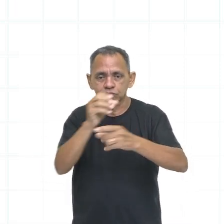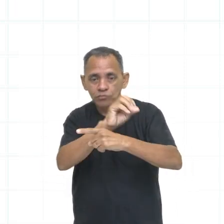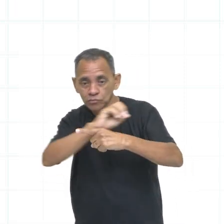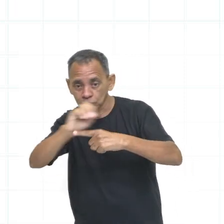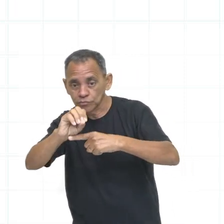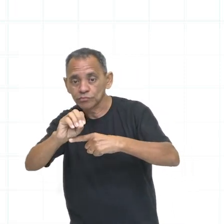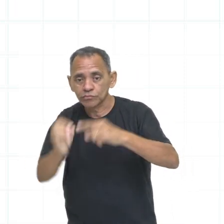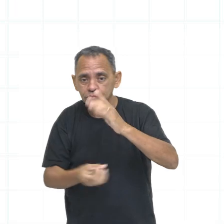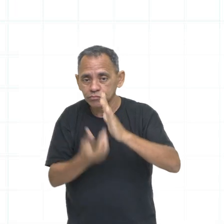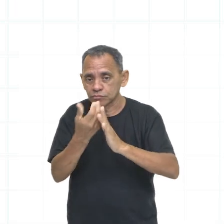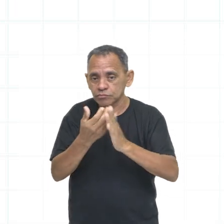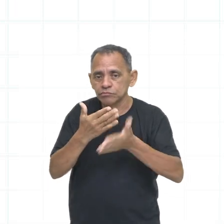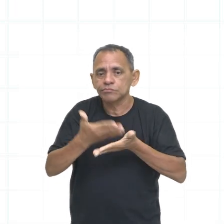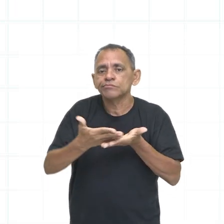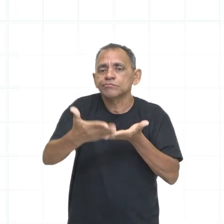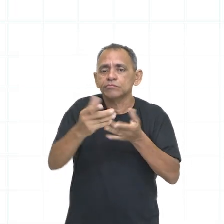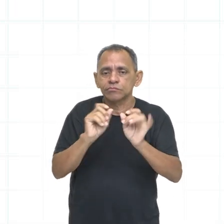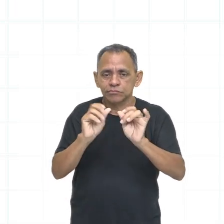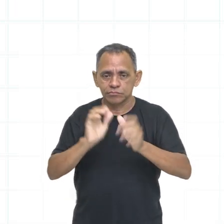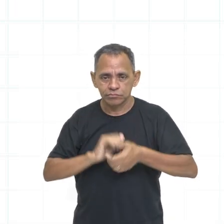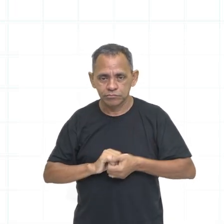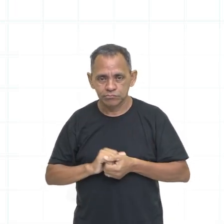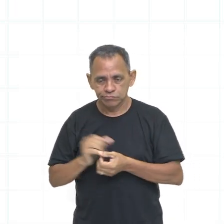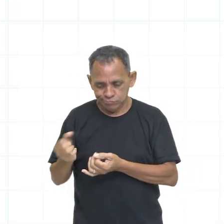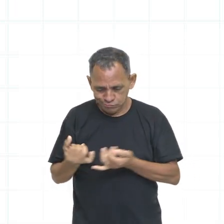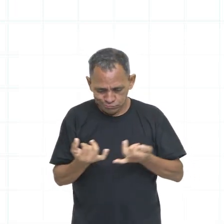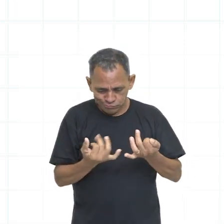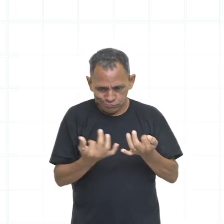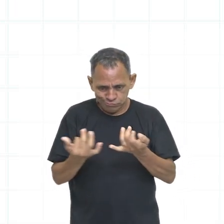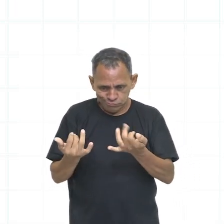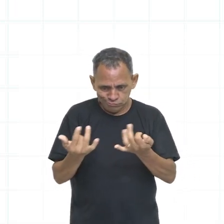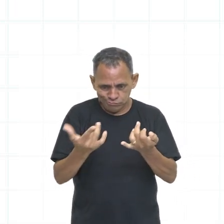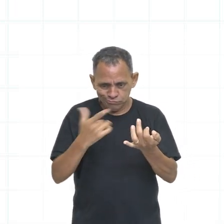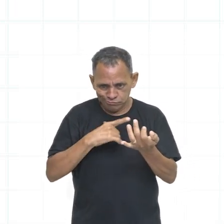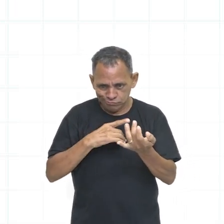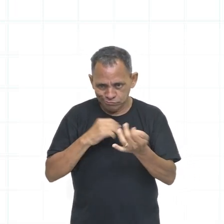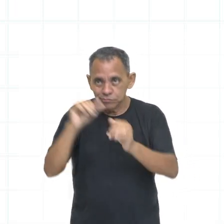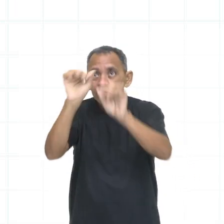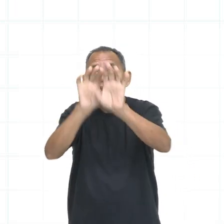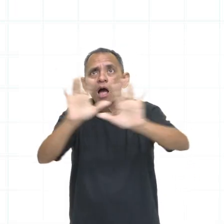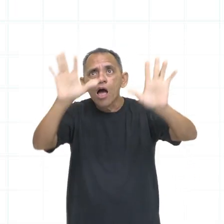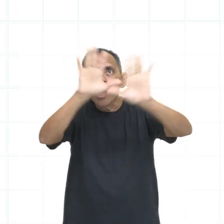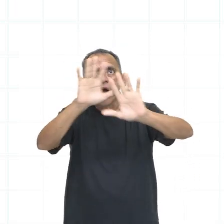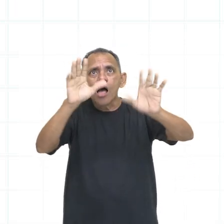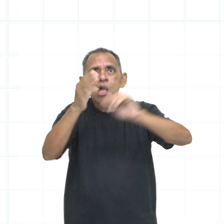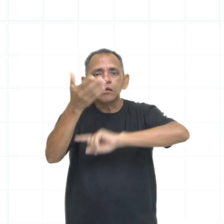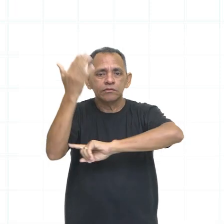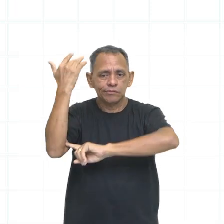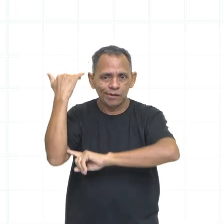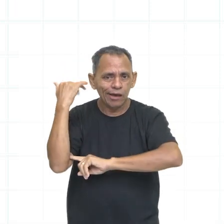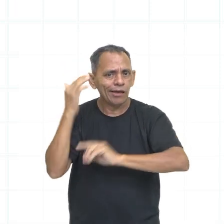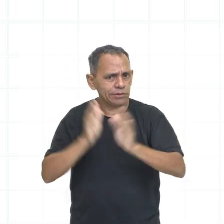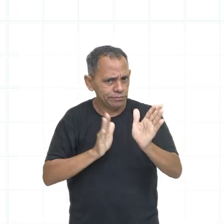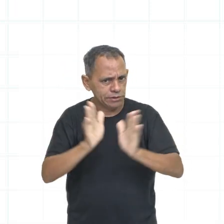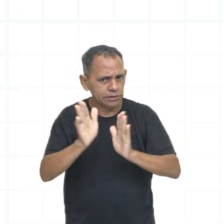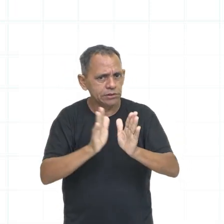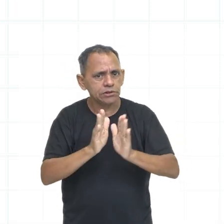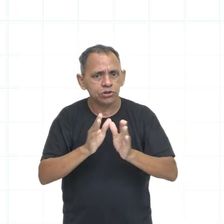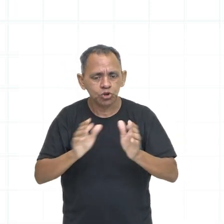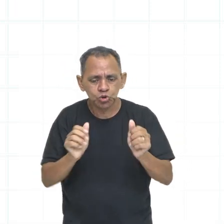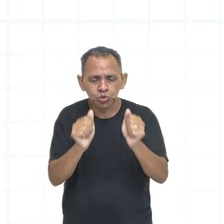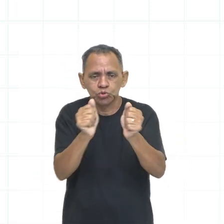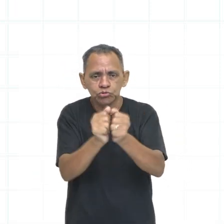a partir daqueles gases presentes na atmosfera primitiva, junto com a ação